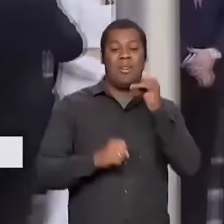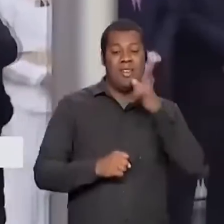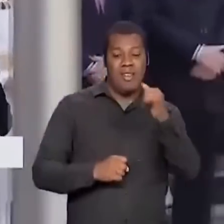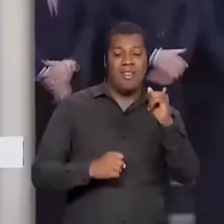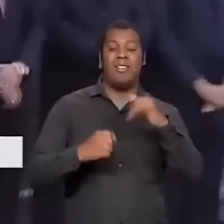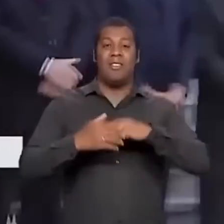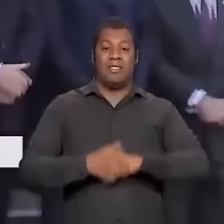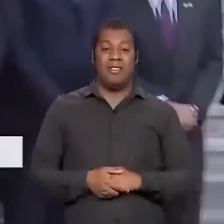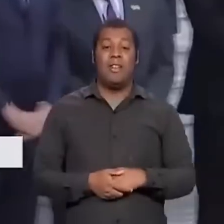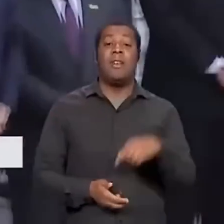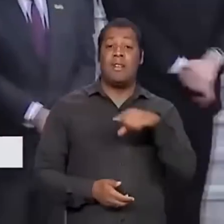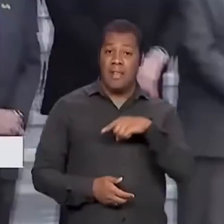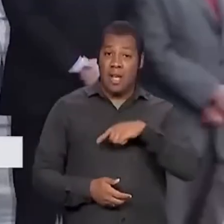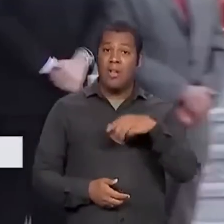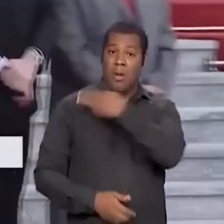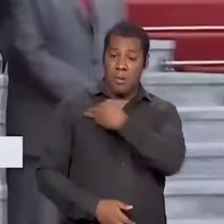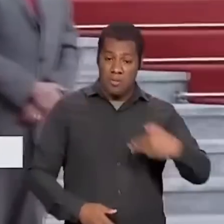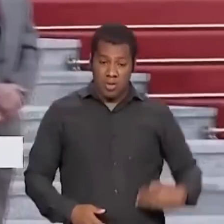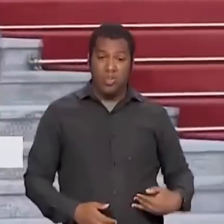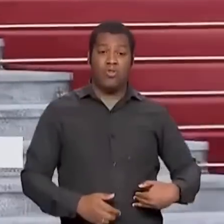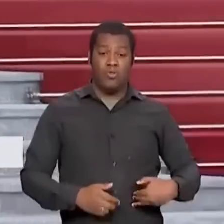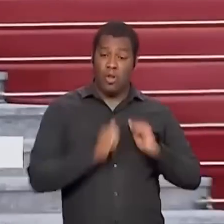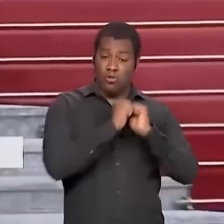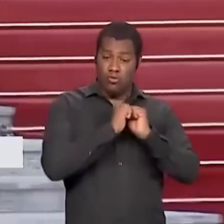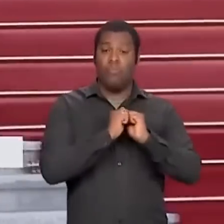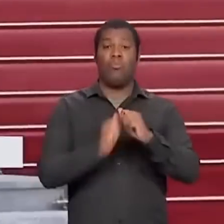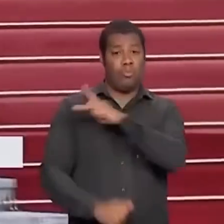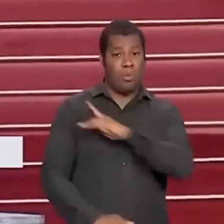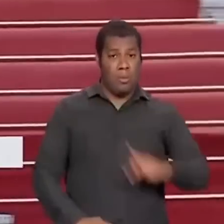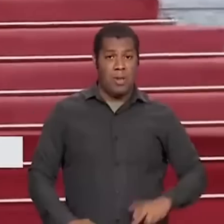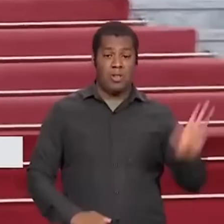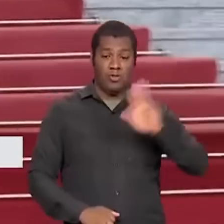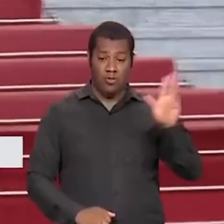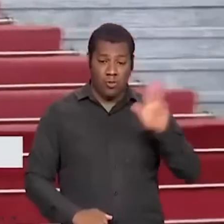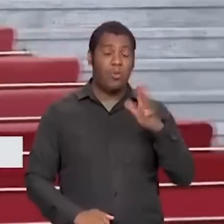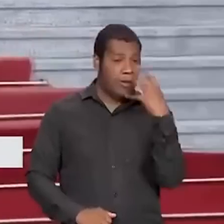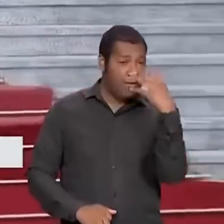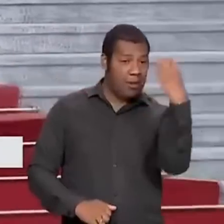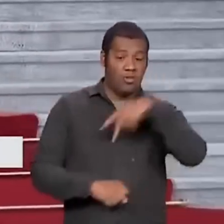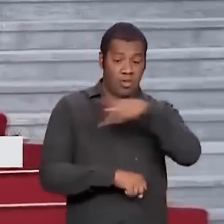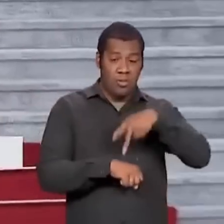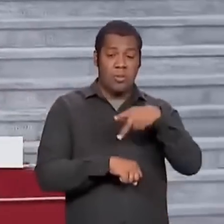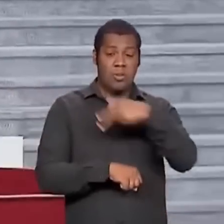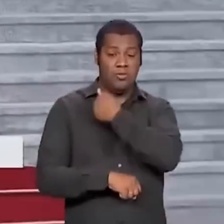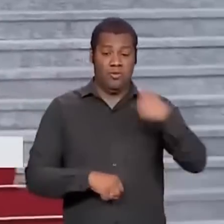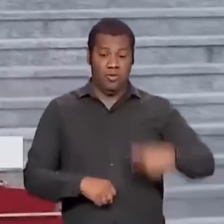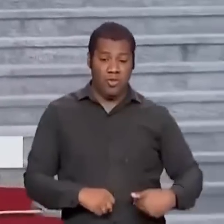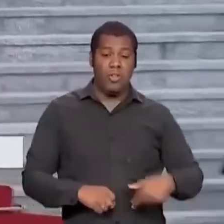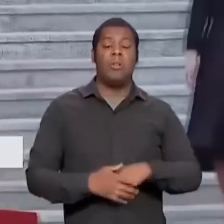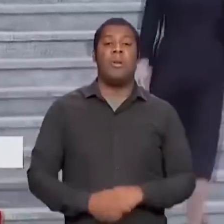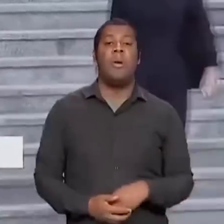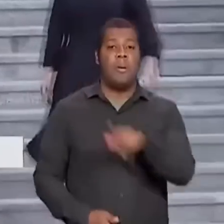Estamos vendo aí vários ministros que acompanham o presidente Lula nessa viagem à China e, neste momento, o presidente